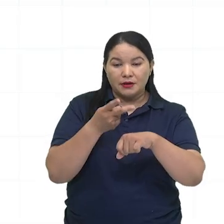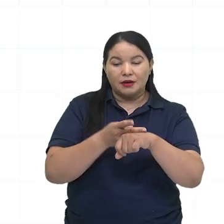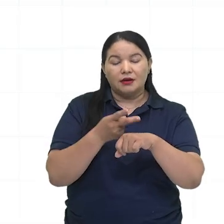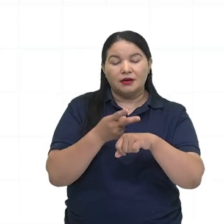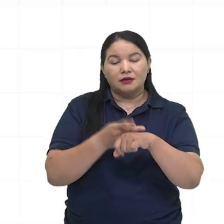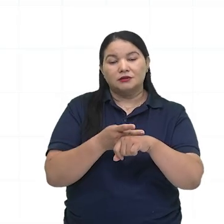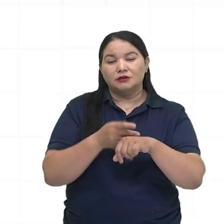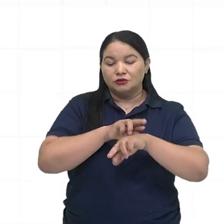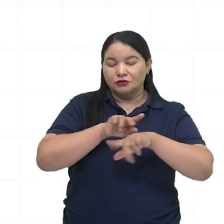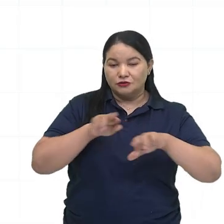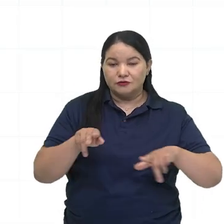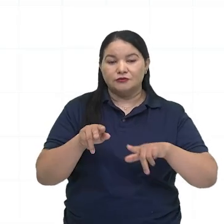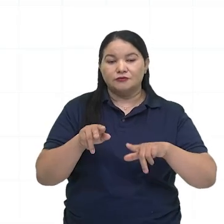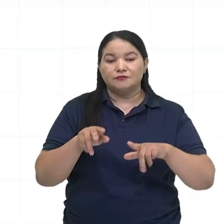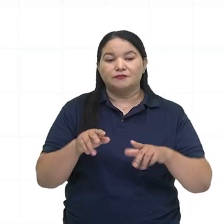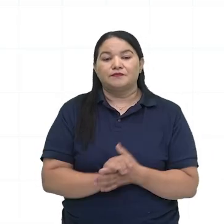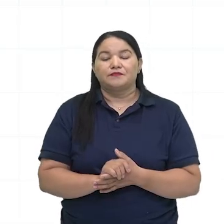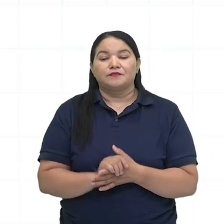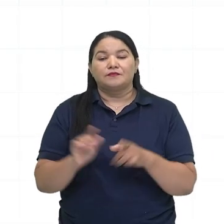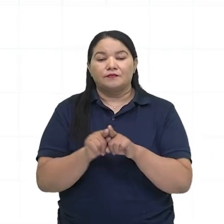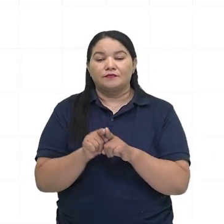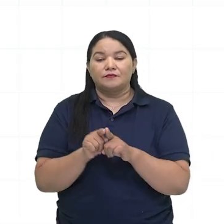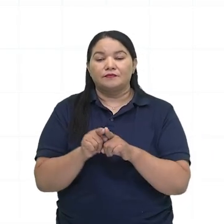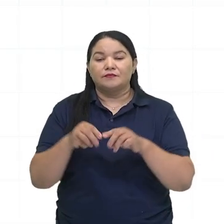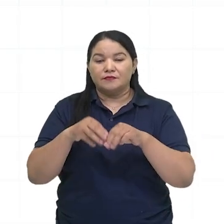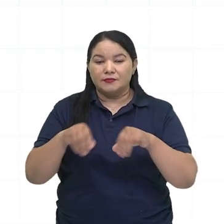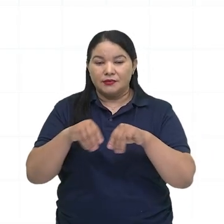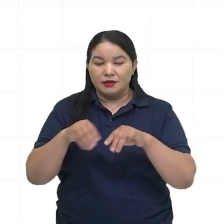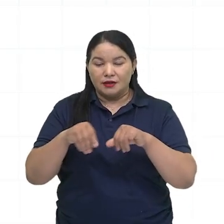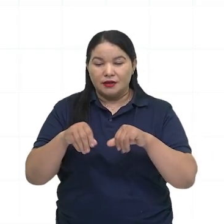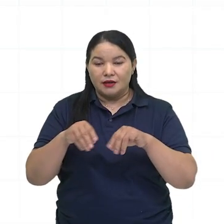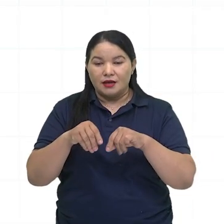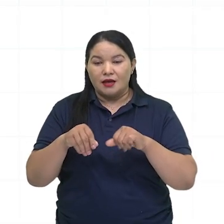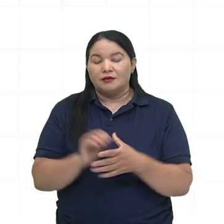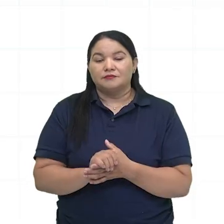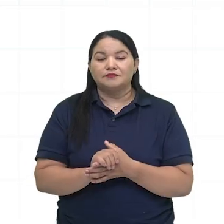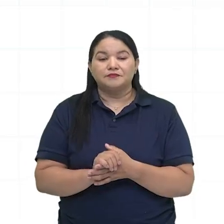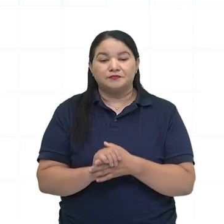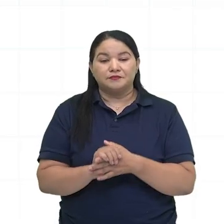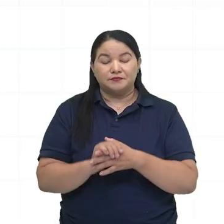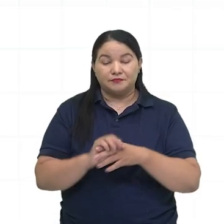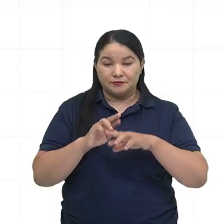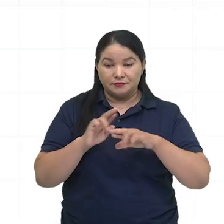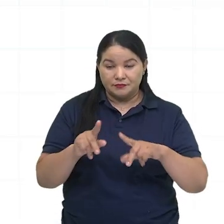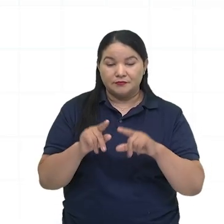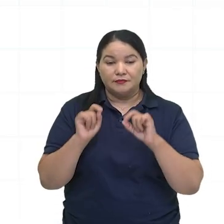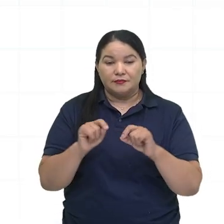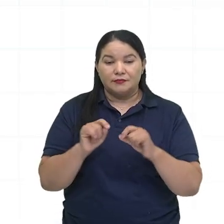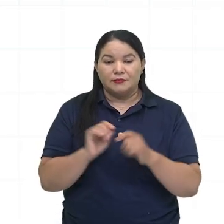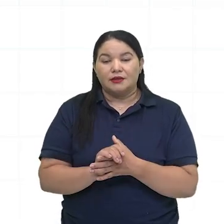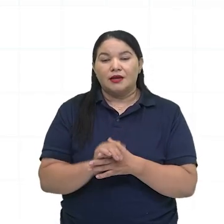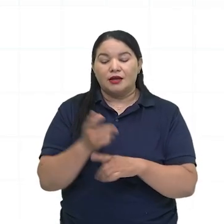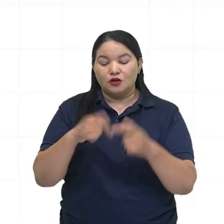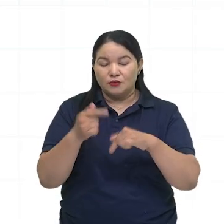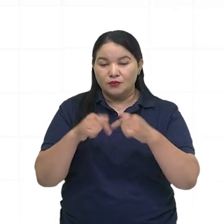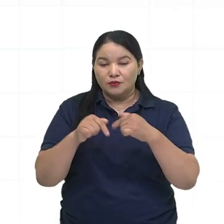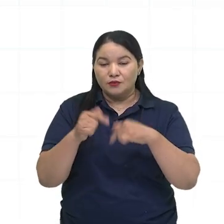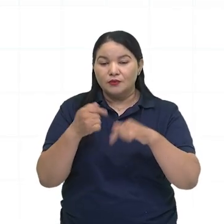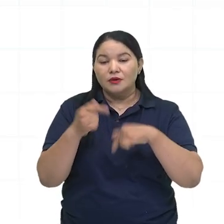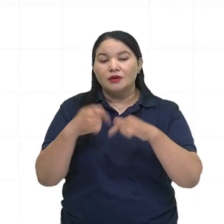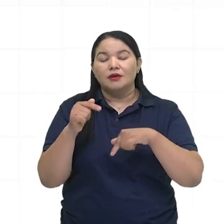né, exemplos. E os minerais não metálicos são aqueles, né, compostos por elementos